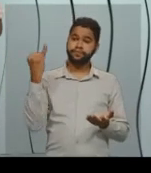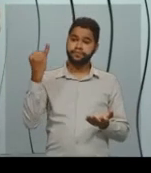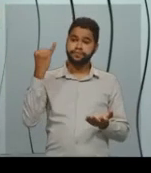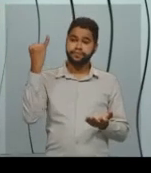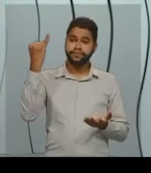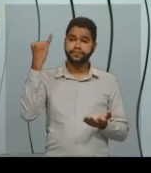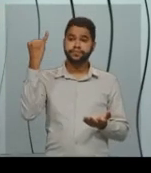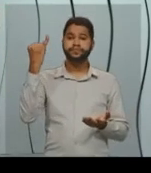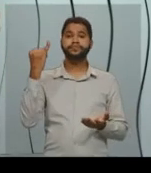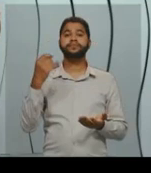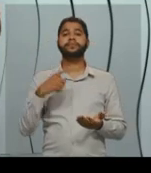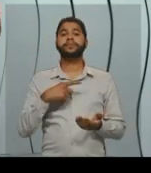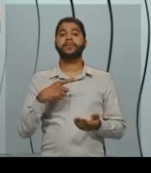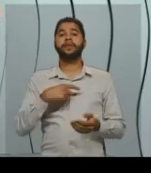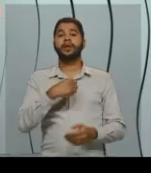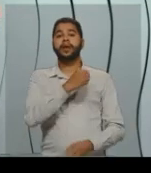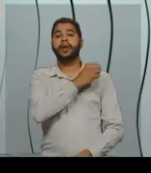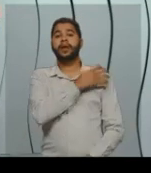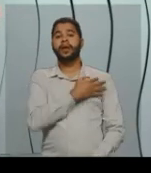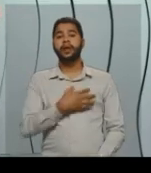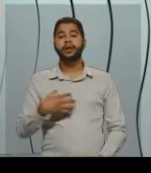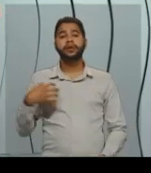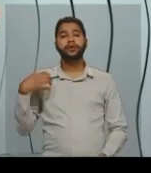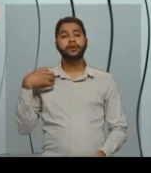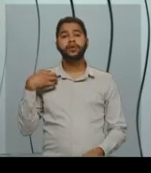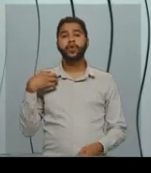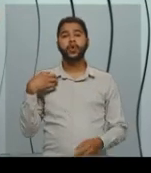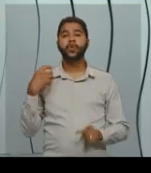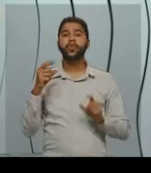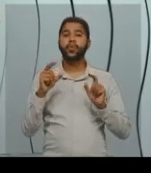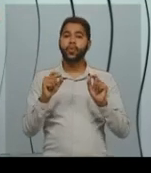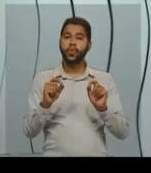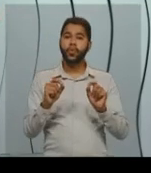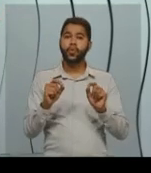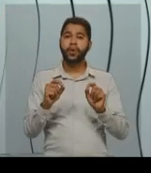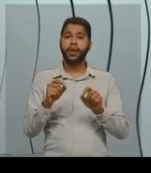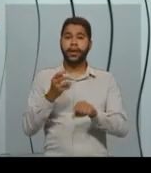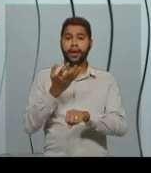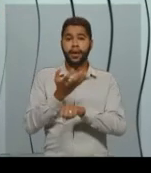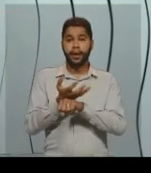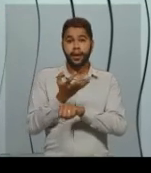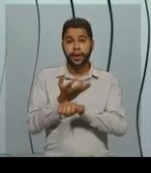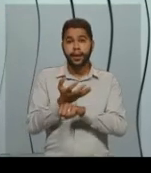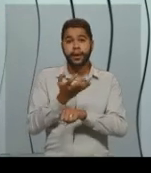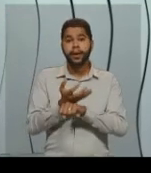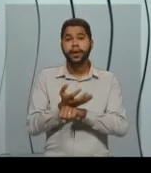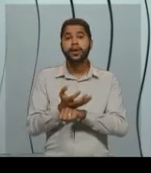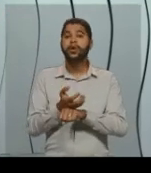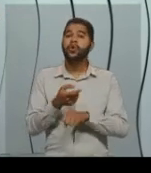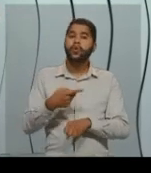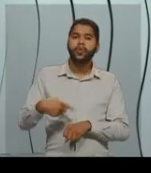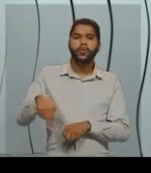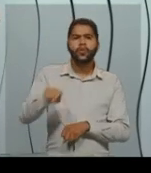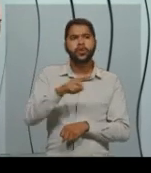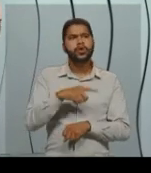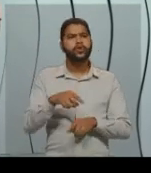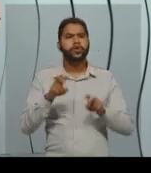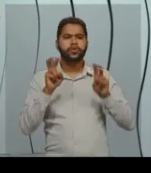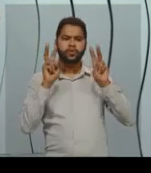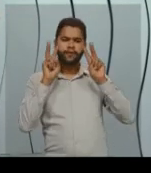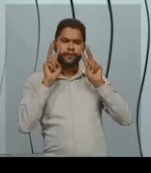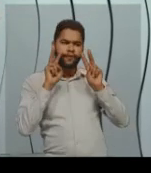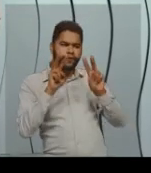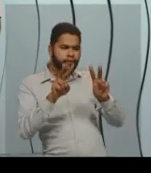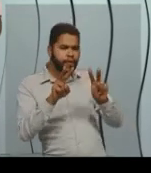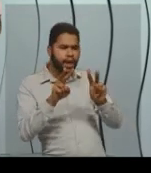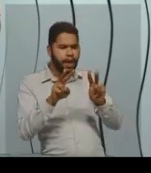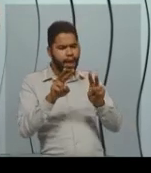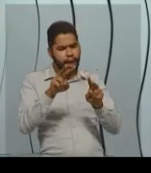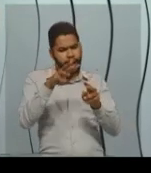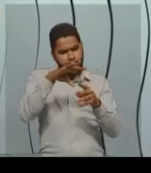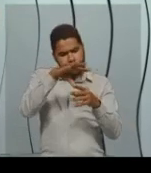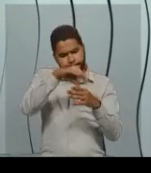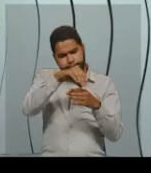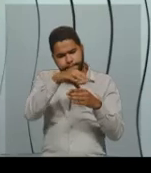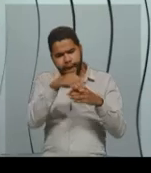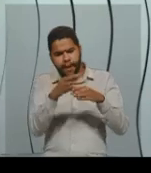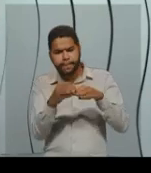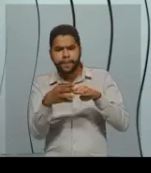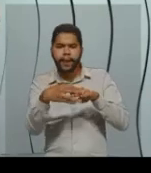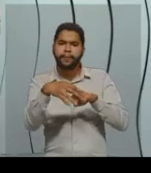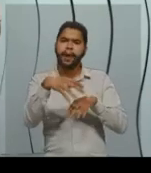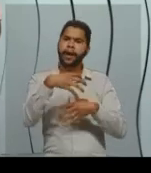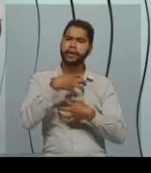importante, Aristóteles ele concebe que a matéria, aquilo que a gente pode ver, tocar, sentir, e a